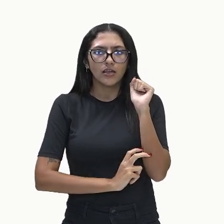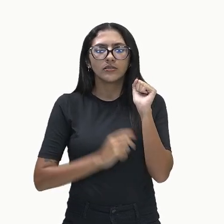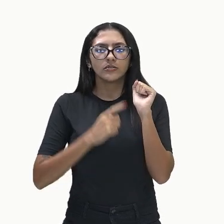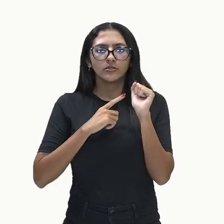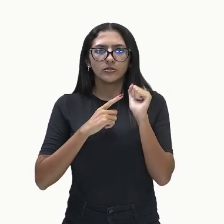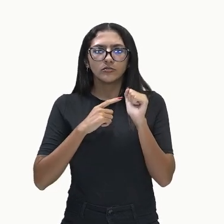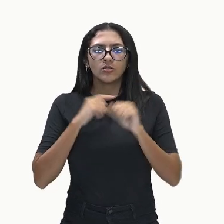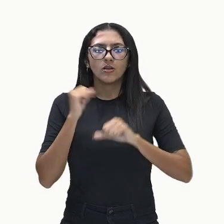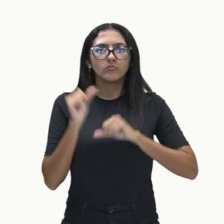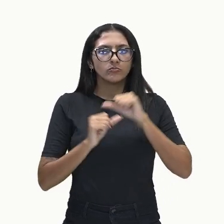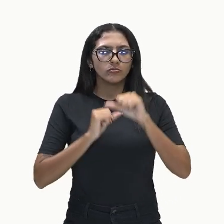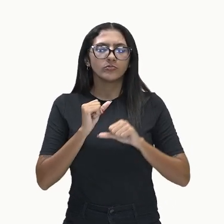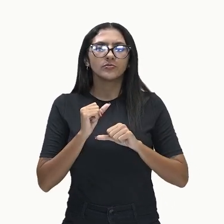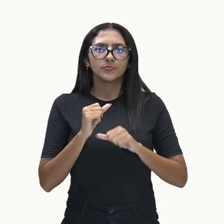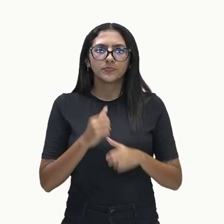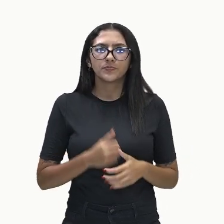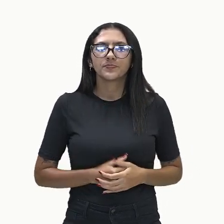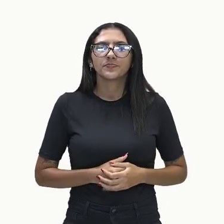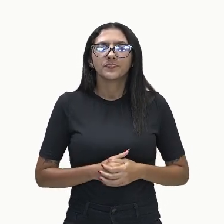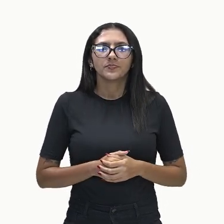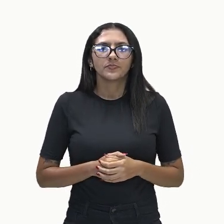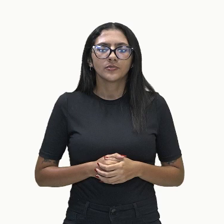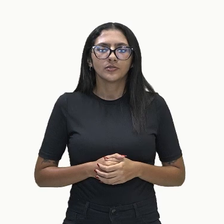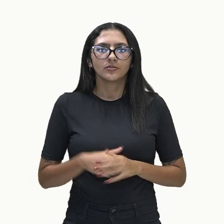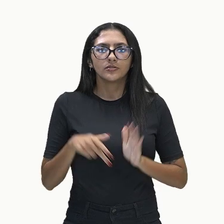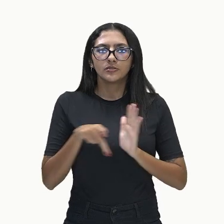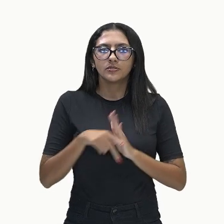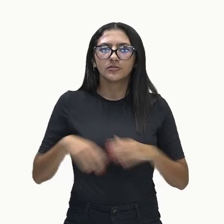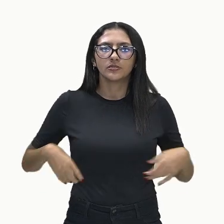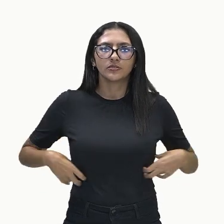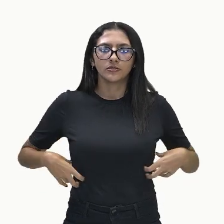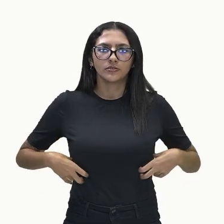É na pequena circulação, certo?